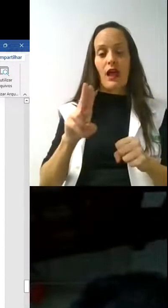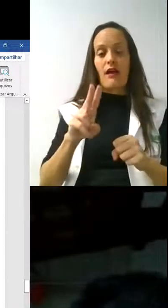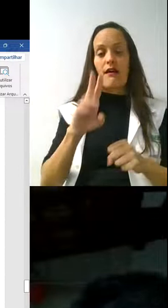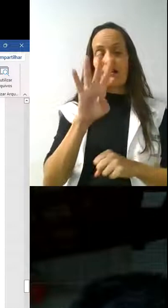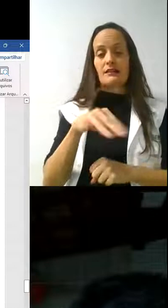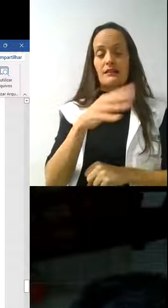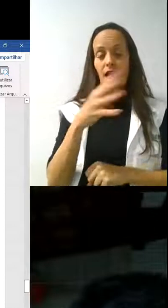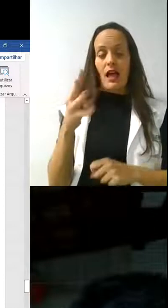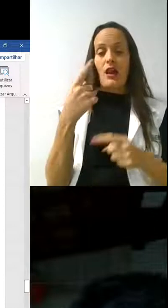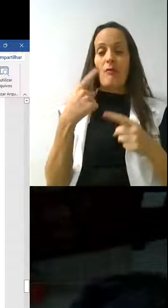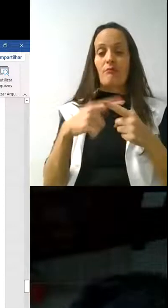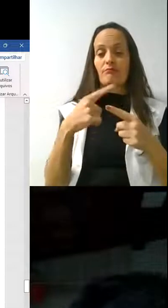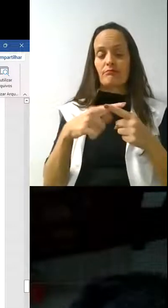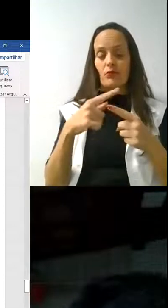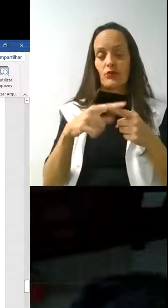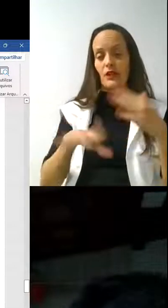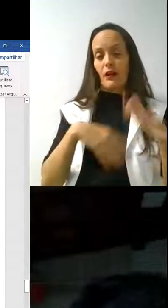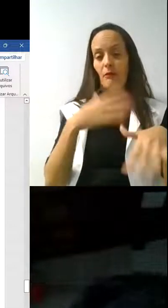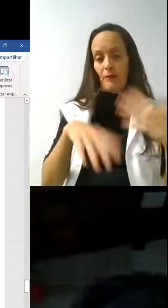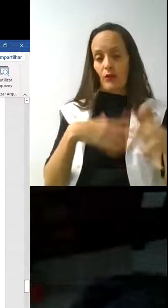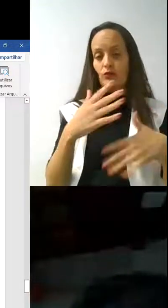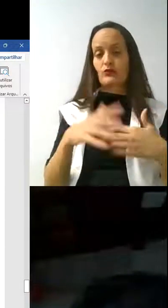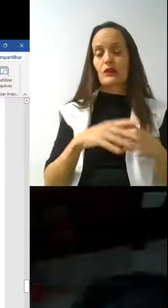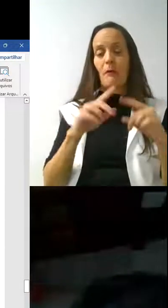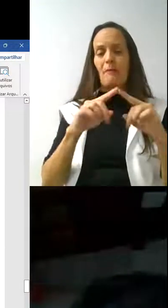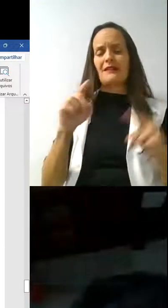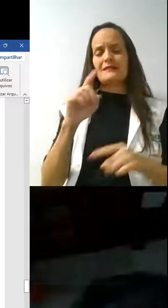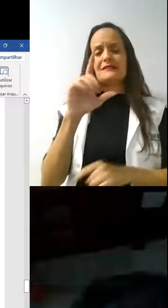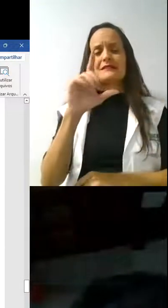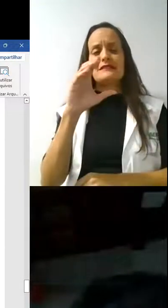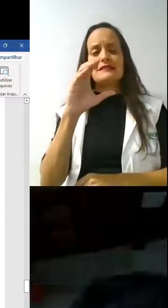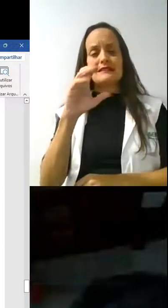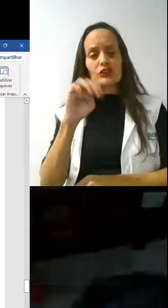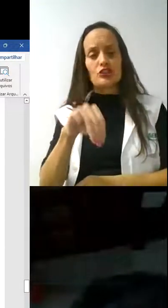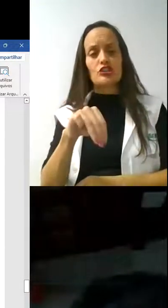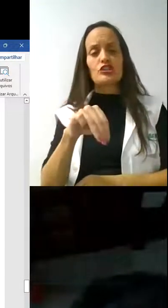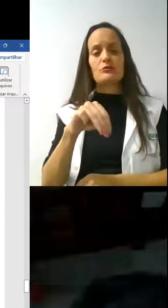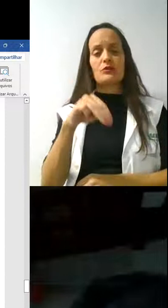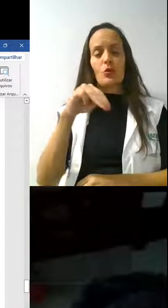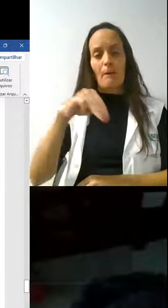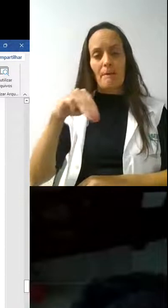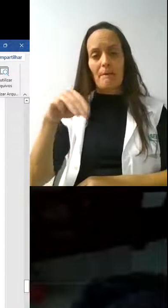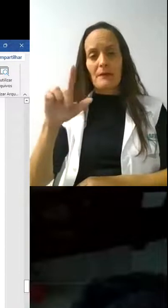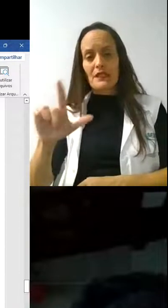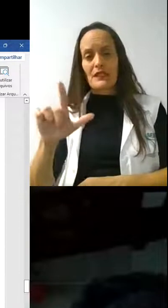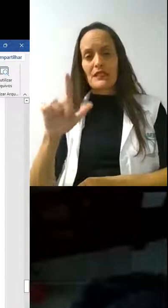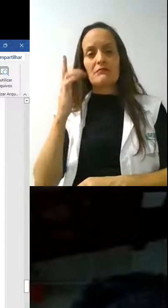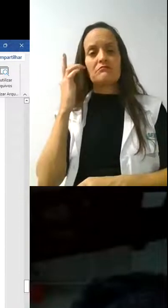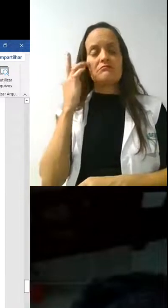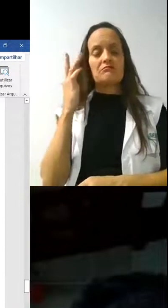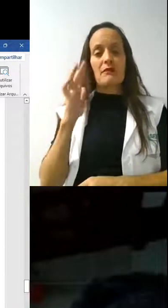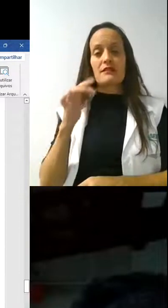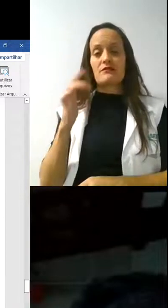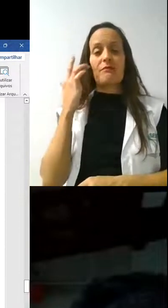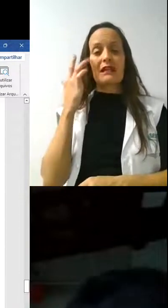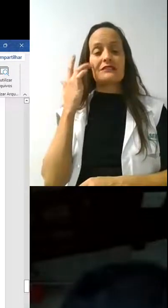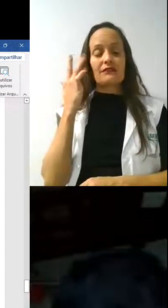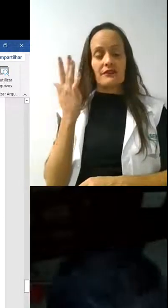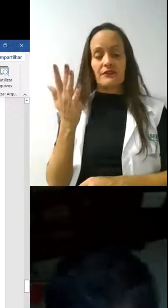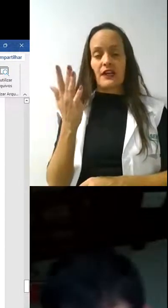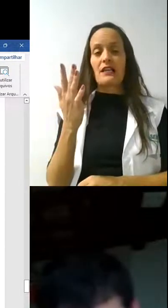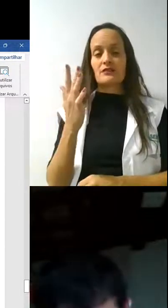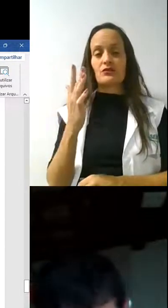valor em metros também, né? Mas para centímetros, para milímetros também, é, tem a aplicação, né? Então, essa